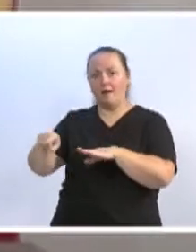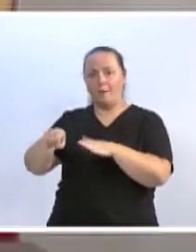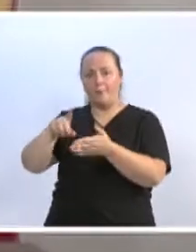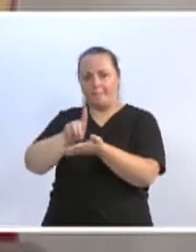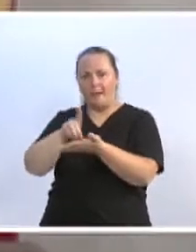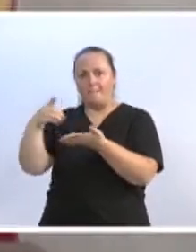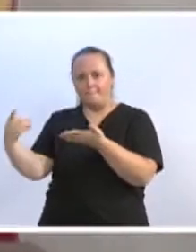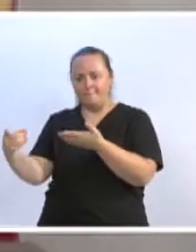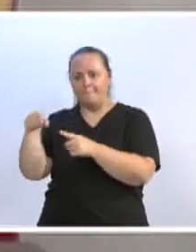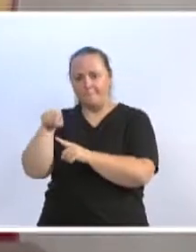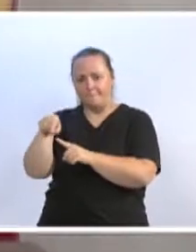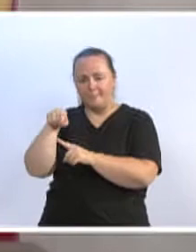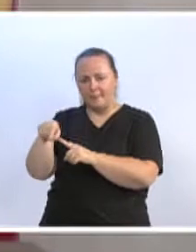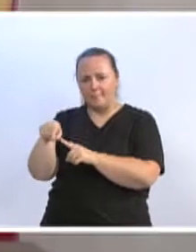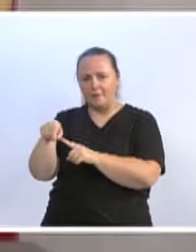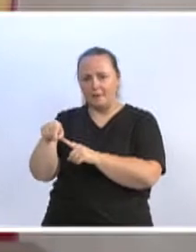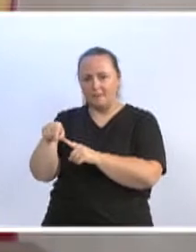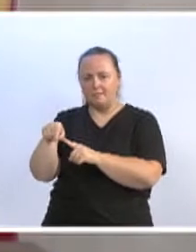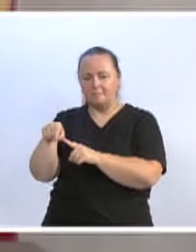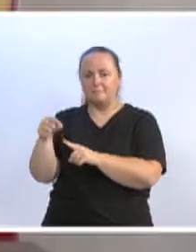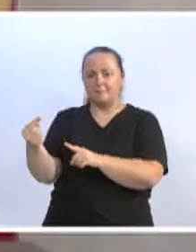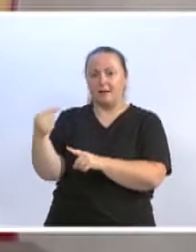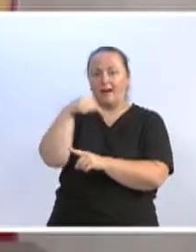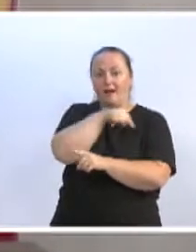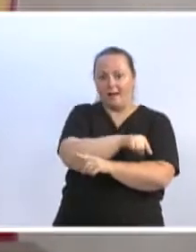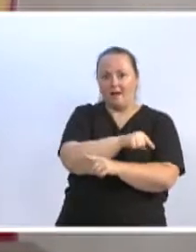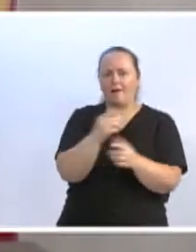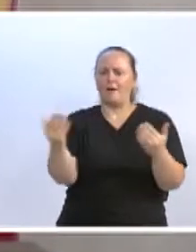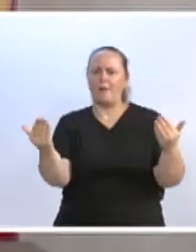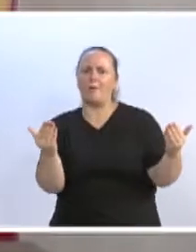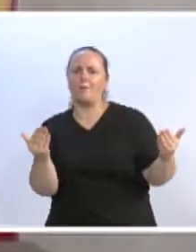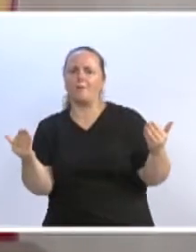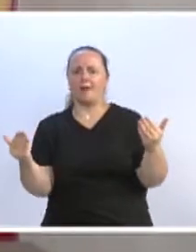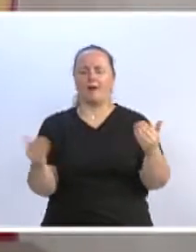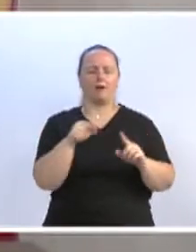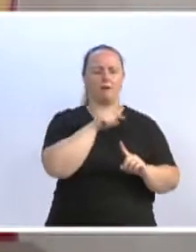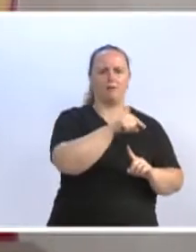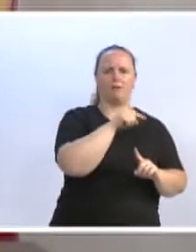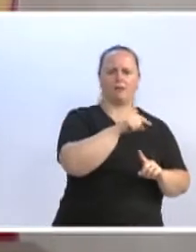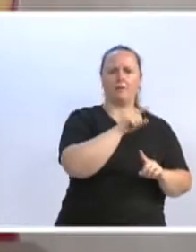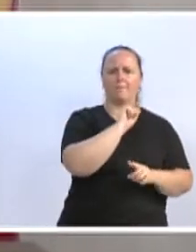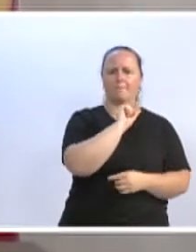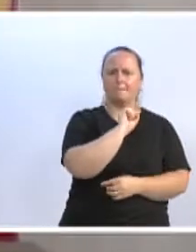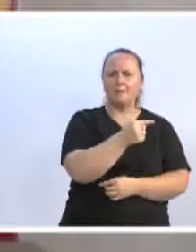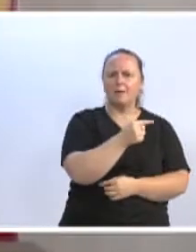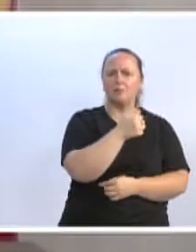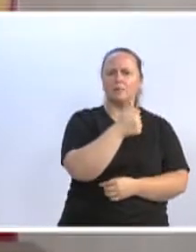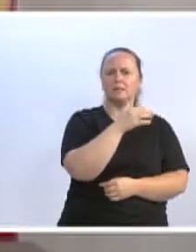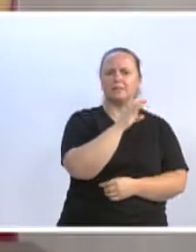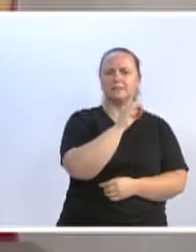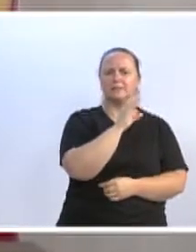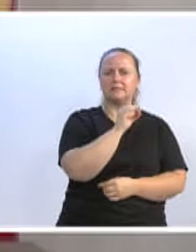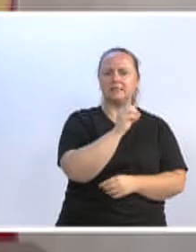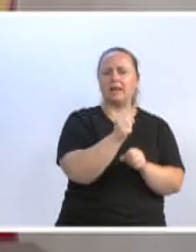desses manuscritos da obra de Aristóteles está distante dele 1.100 anos.